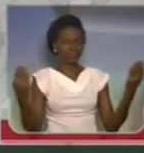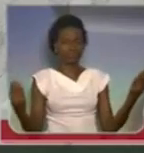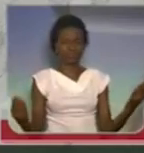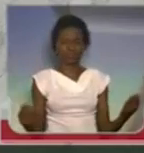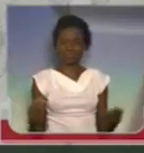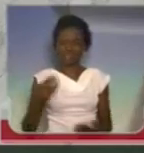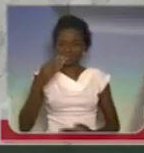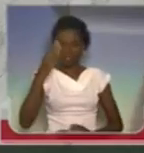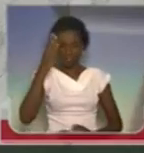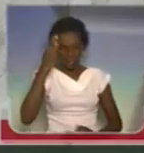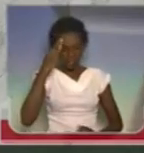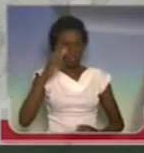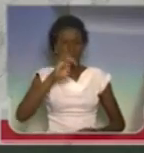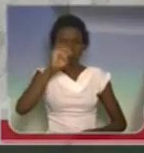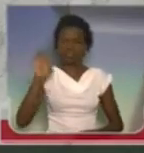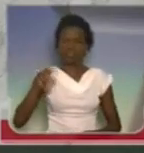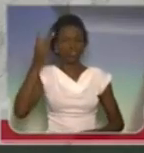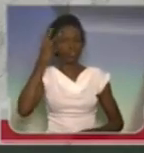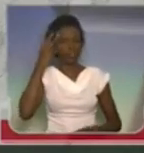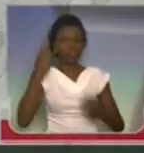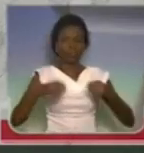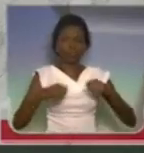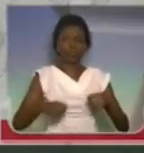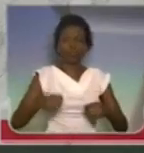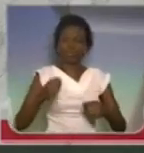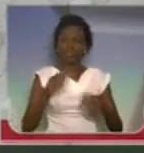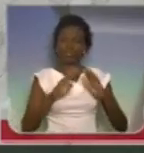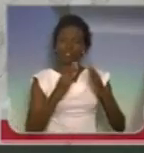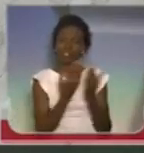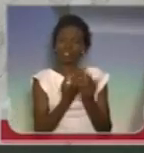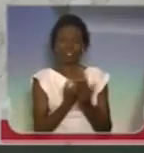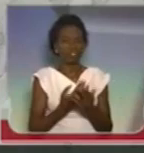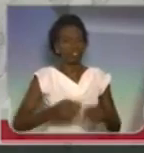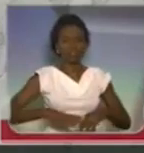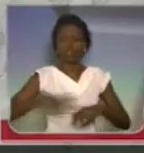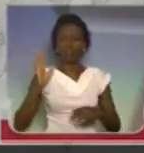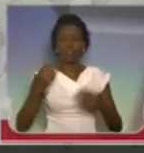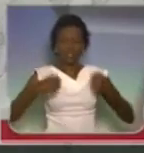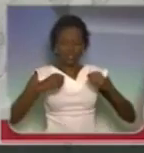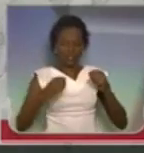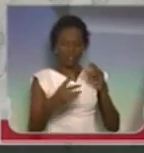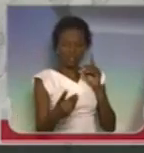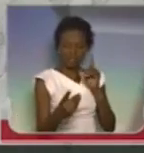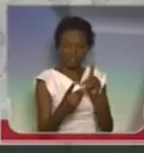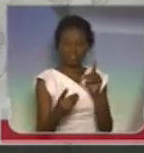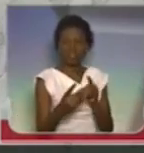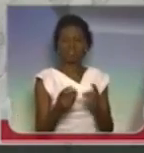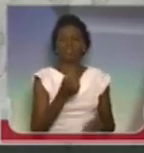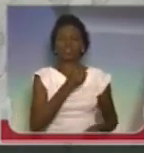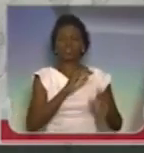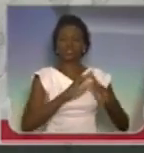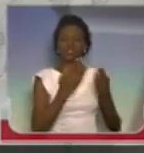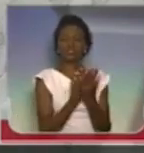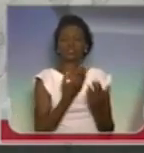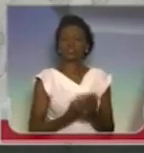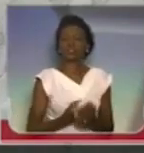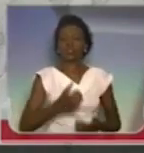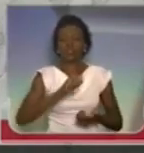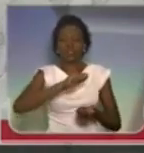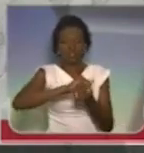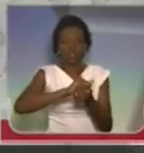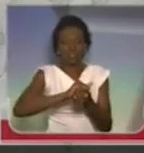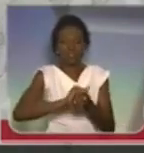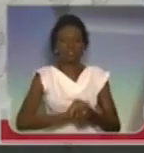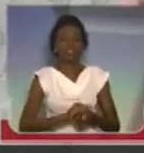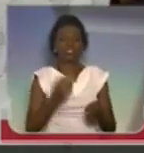de São Paulo precisa de mais escolas nós precisamos atender a demanda escolar com qualidade acabando com a superlotação de